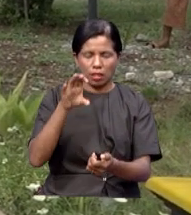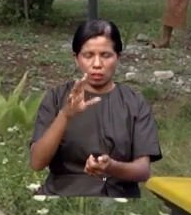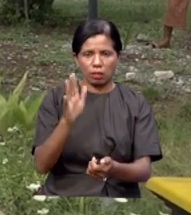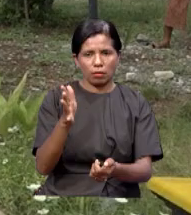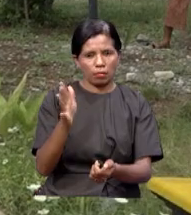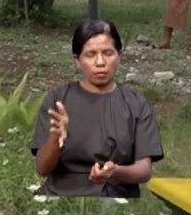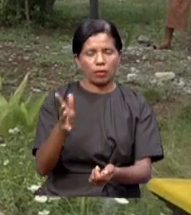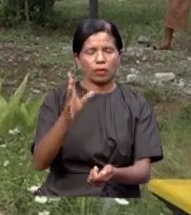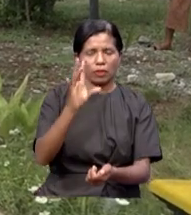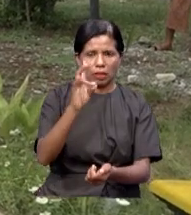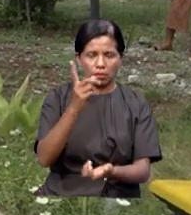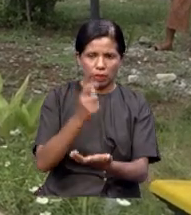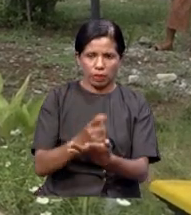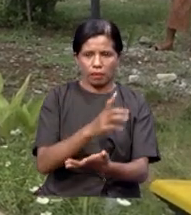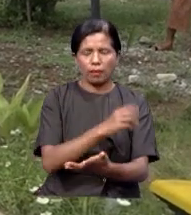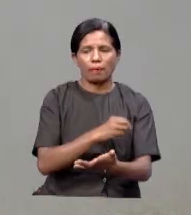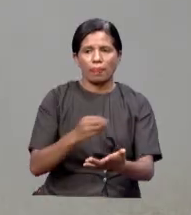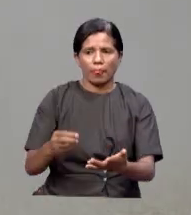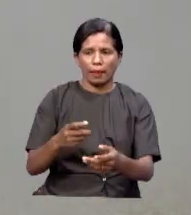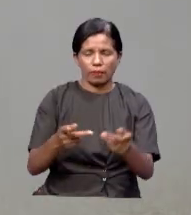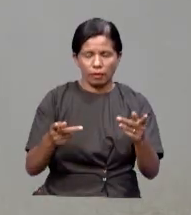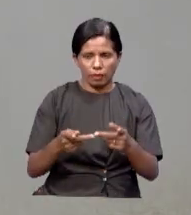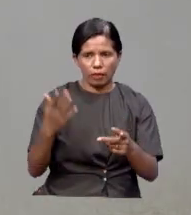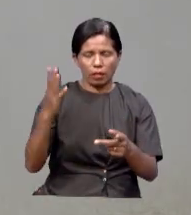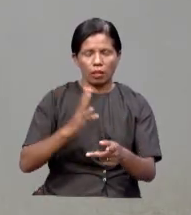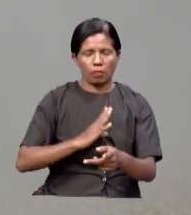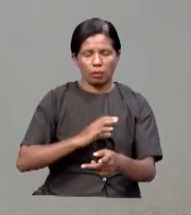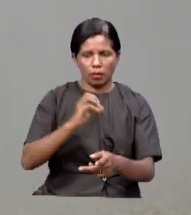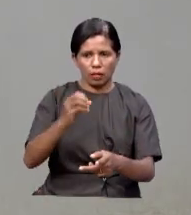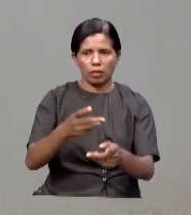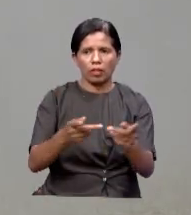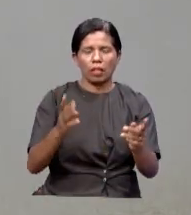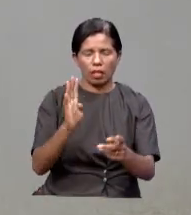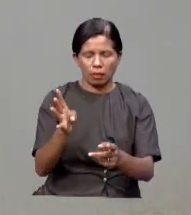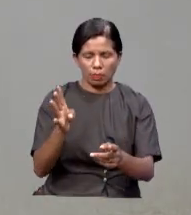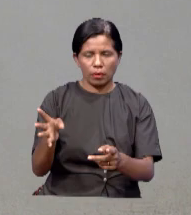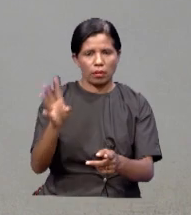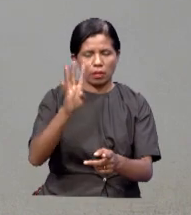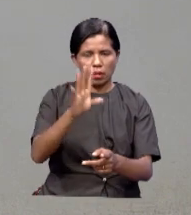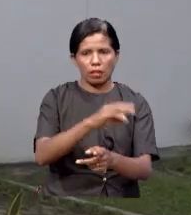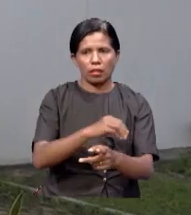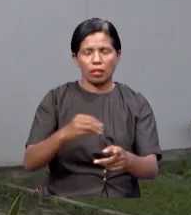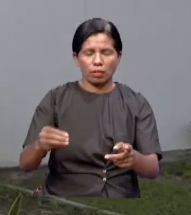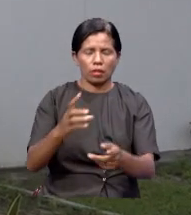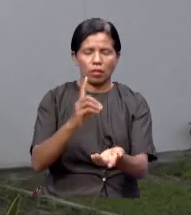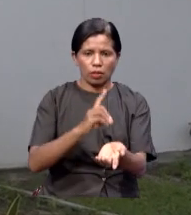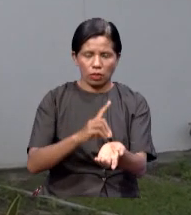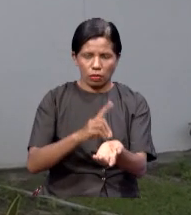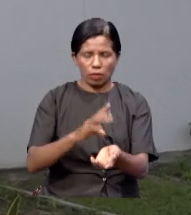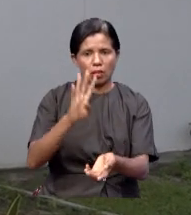waluliu. Isolamento fronteira Batugade Bobonaro e a sala isolamento hat nulo recém hat, sala ba médico hat, no